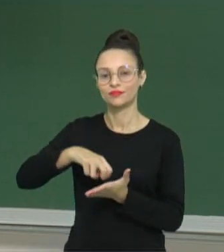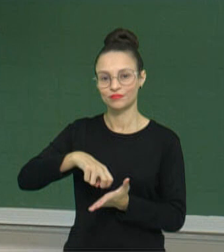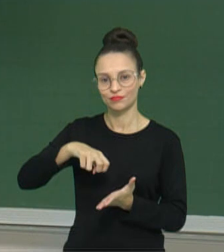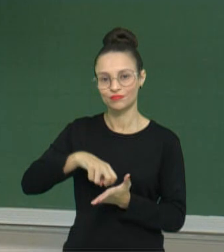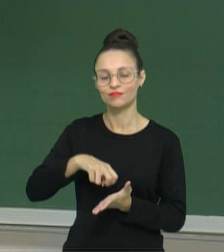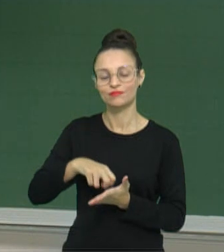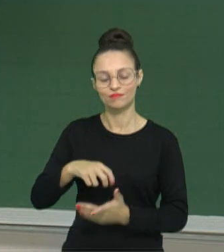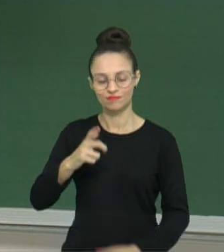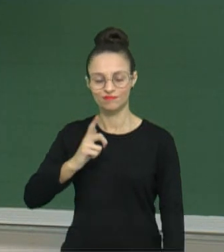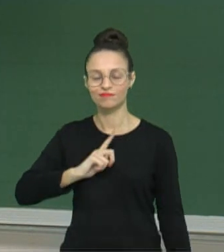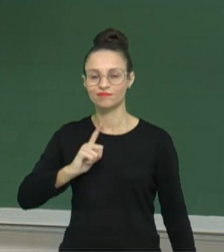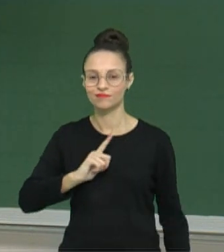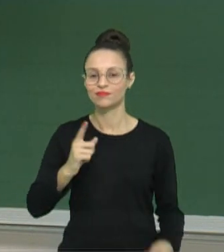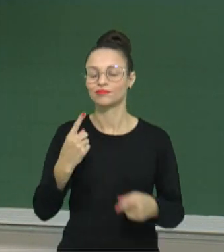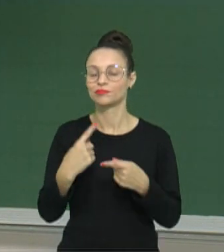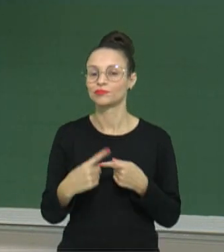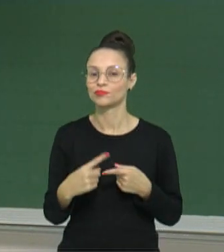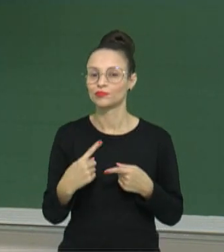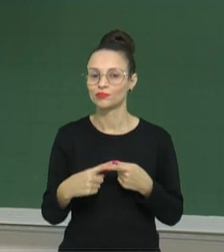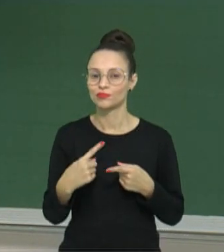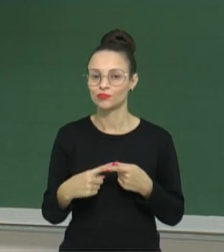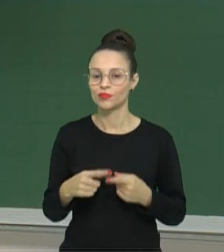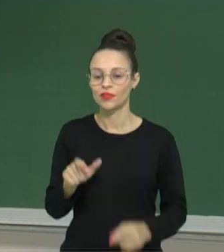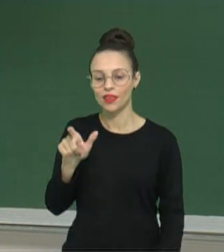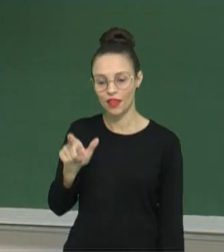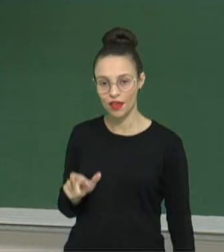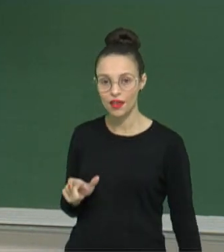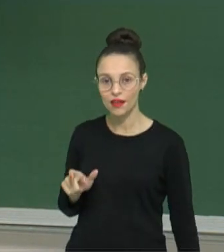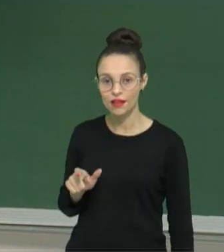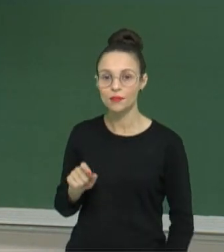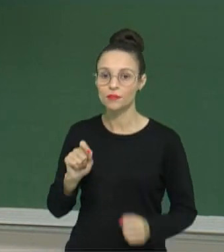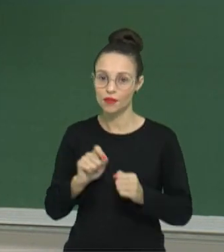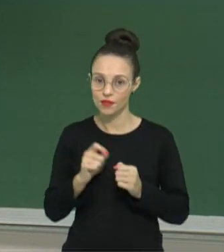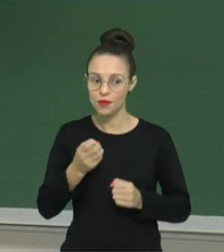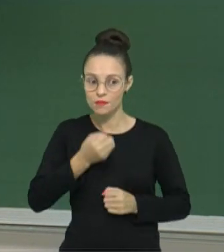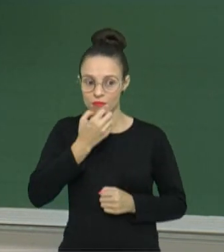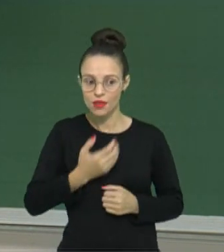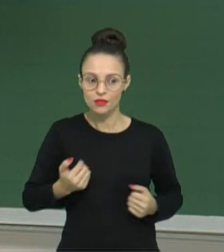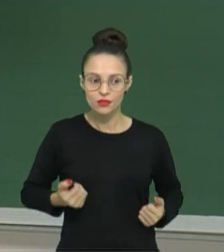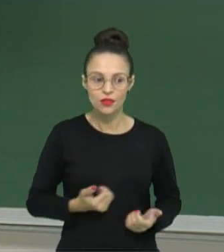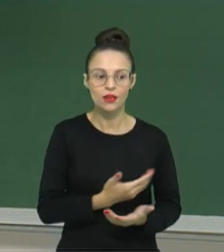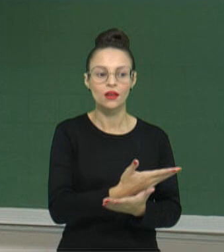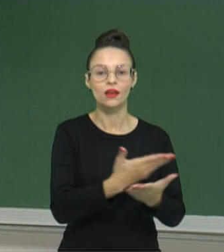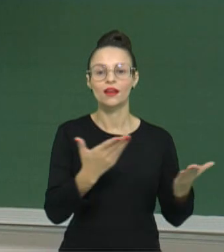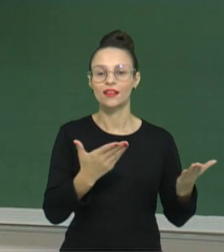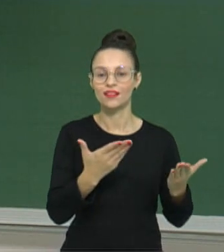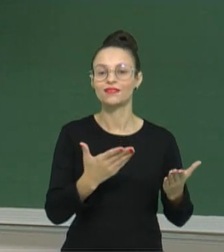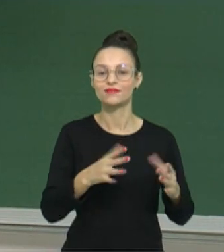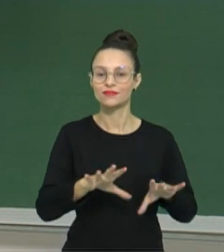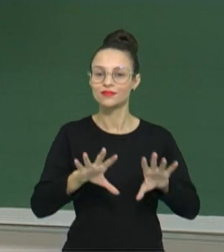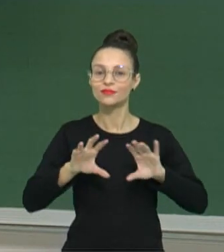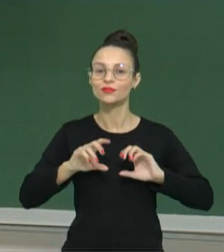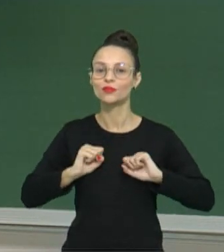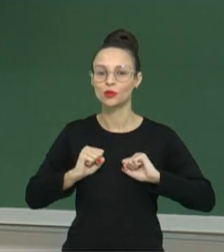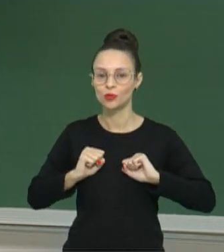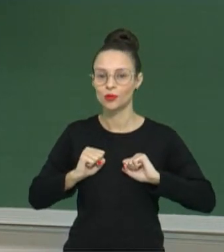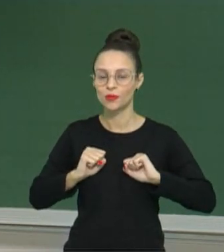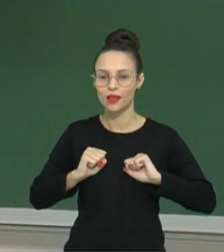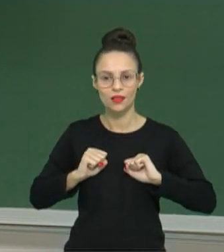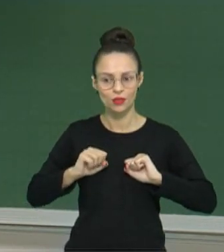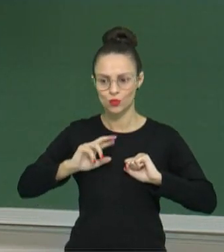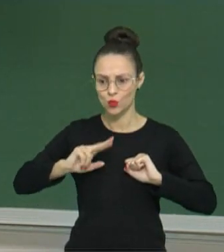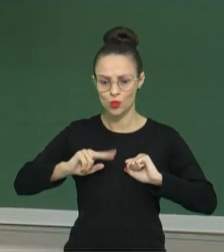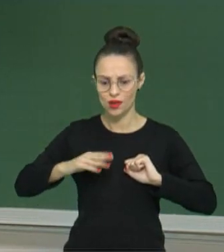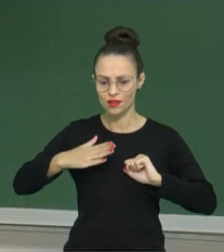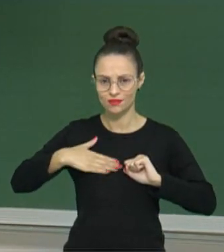bem que ele fez. Porque o Prometeu, para fazer este bem, ele teve que se apropriar de um atributo que não era